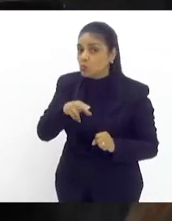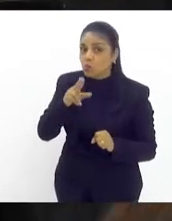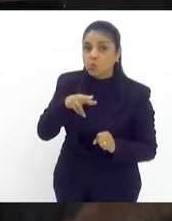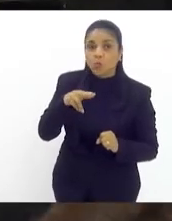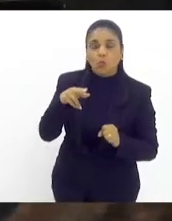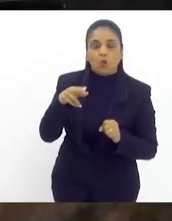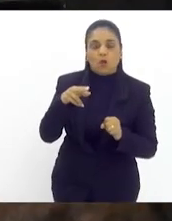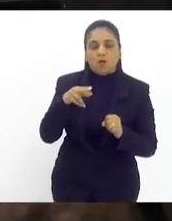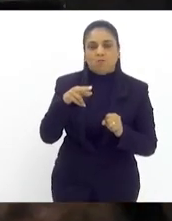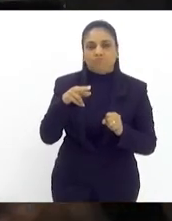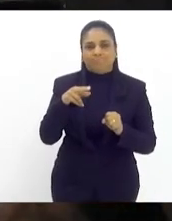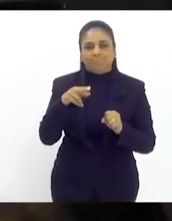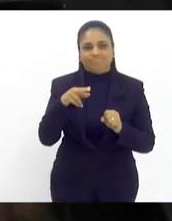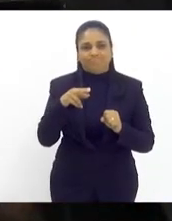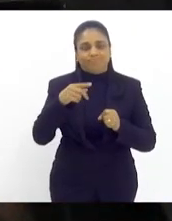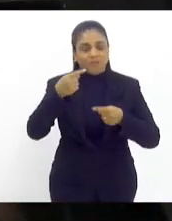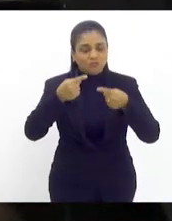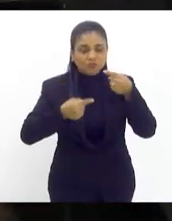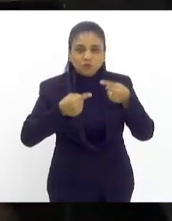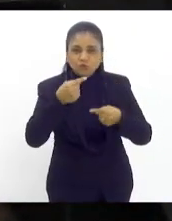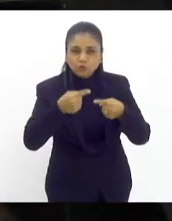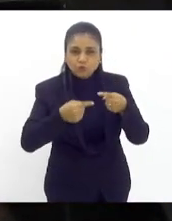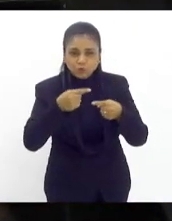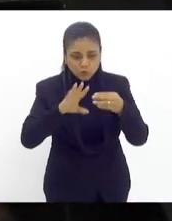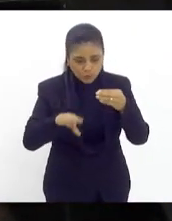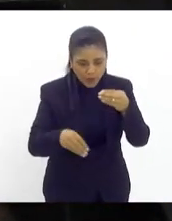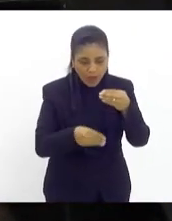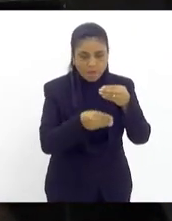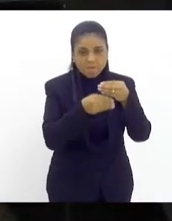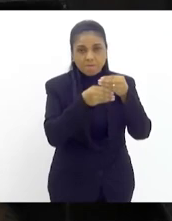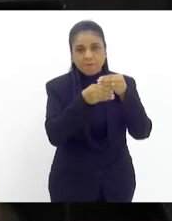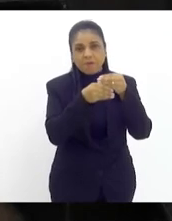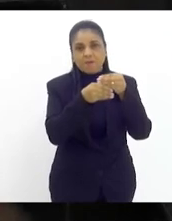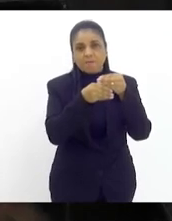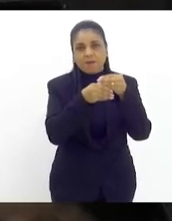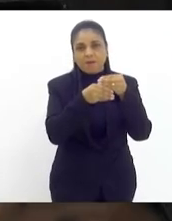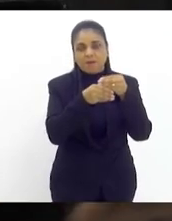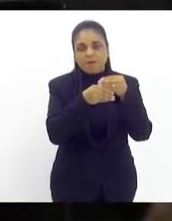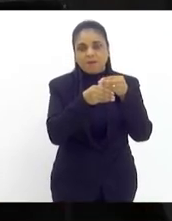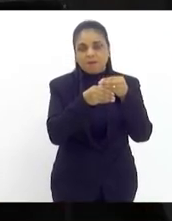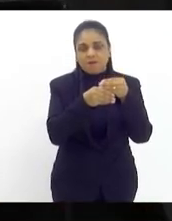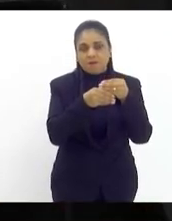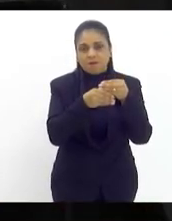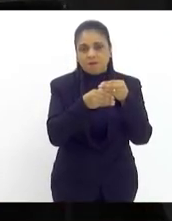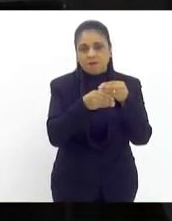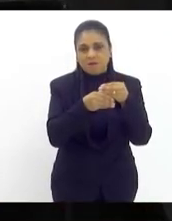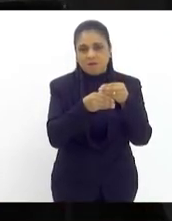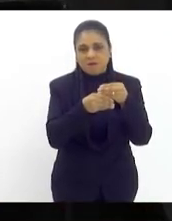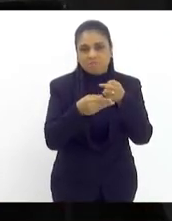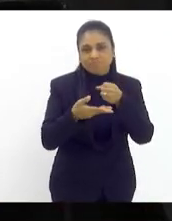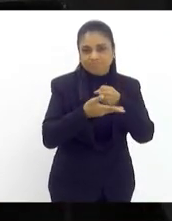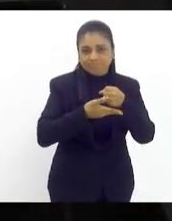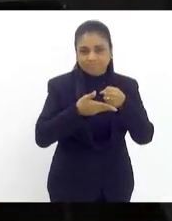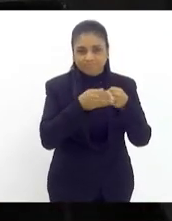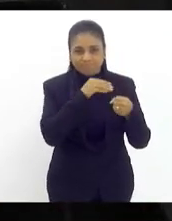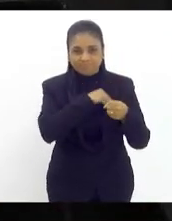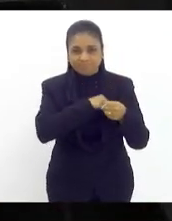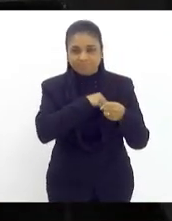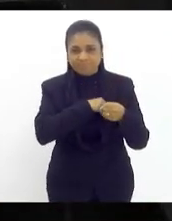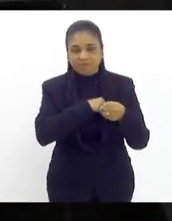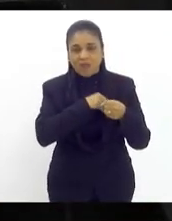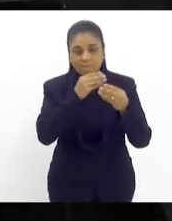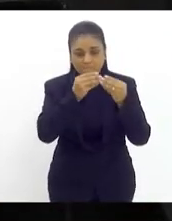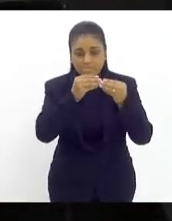discutimos que essa implementação fosse feita de forma a segmentar a categoria